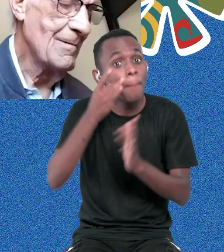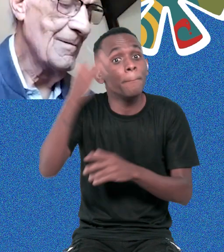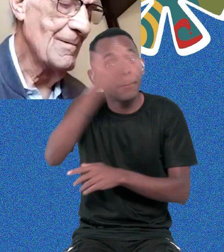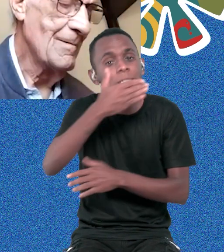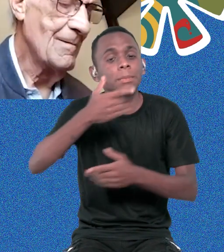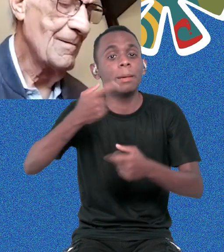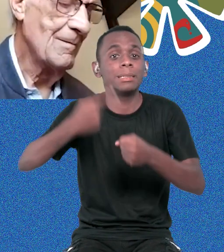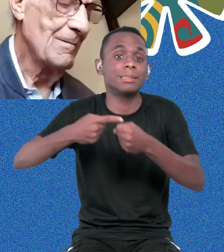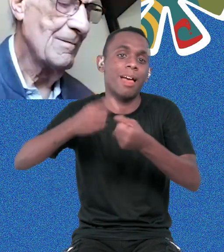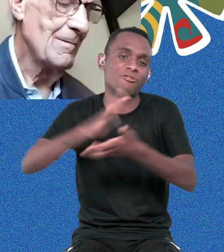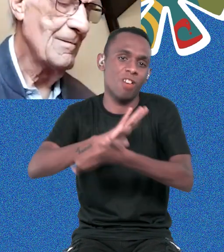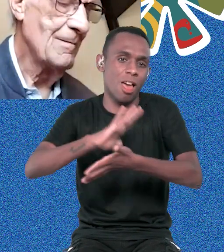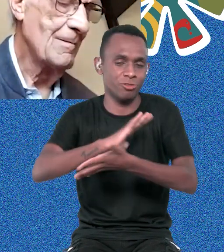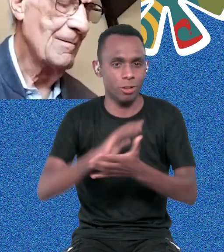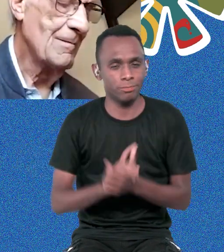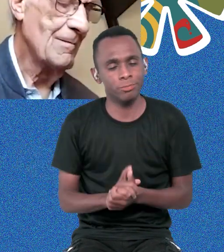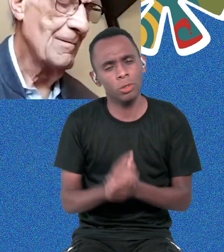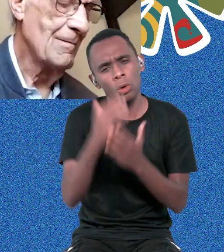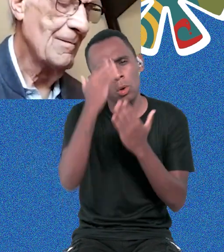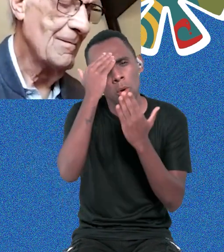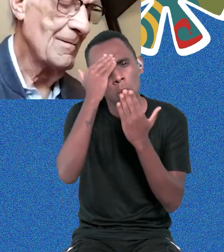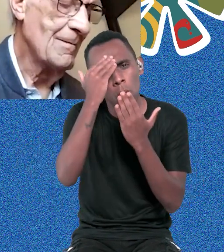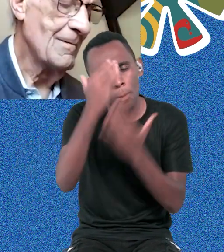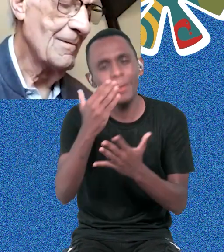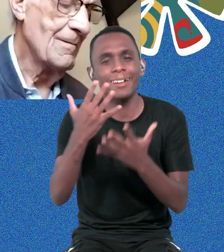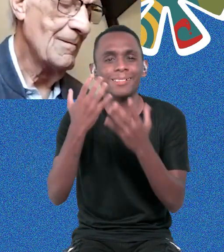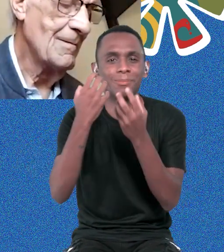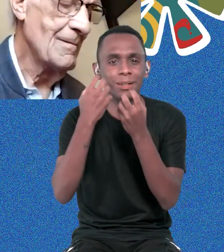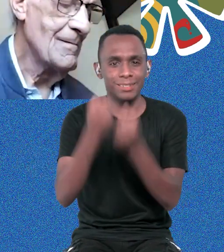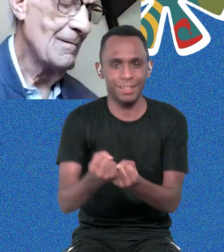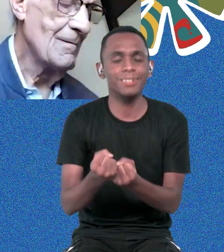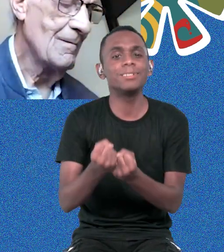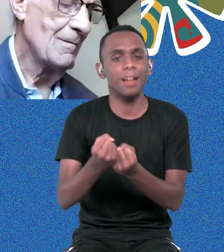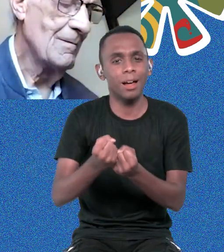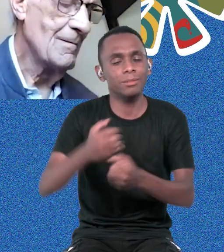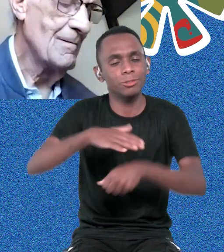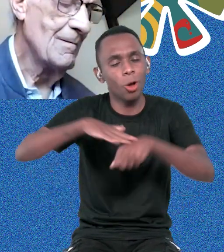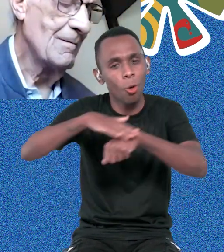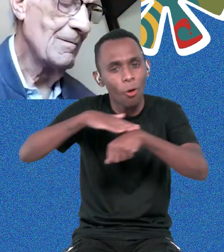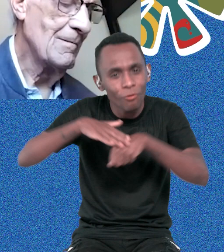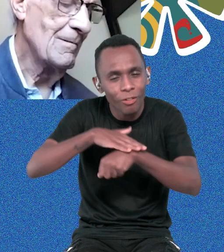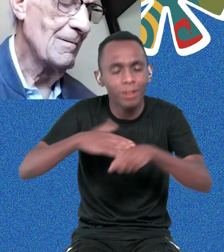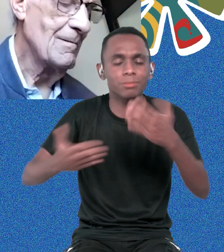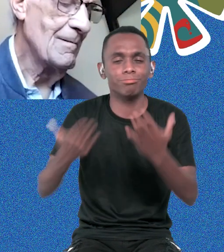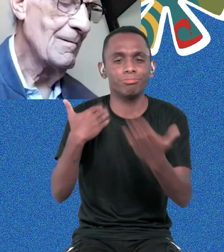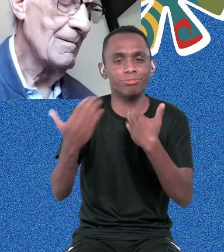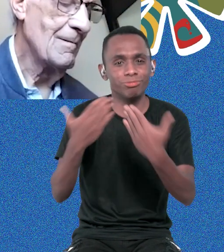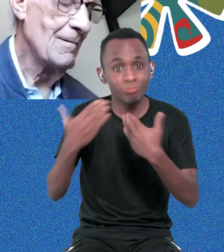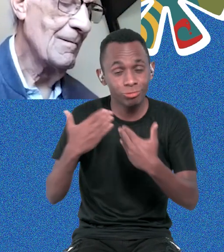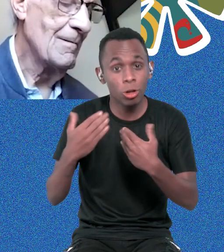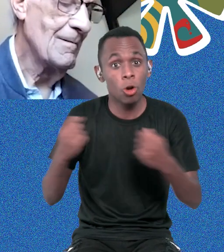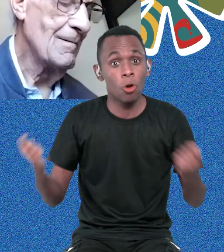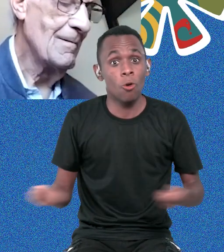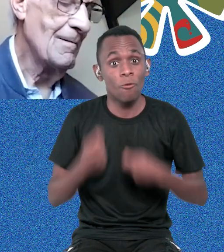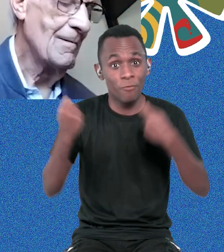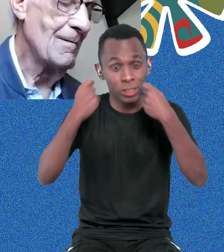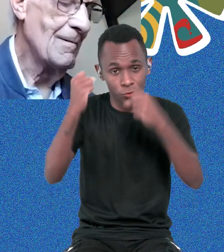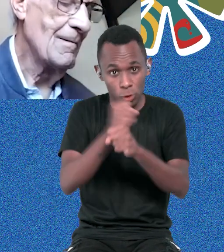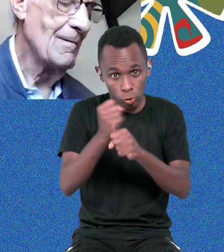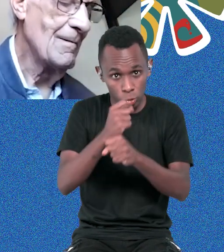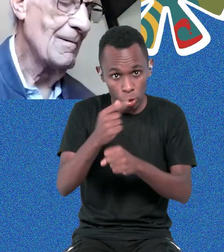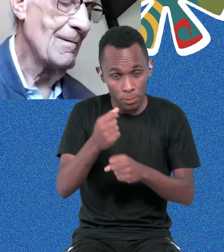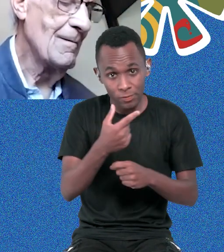na cidade de Araxá. Então, muito obrigado por aceitar essa nossa conversa, o nosso bate-papo. O festival